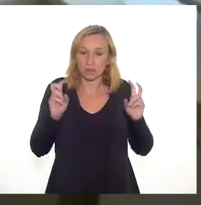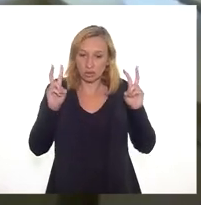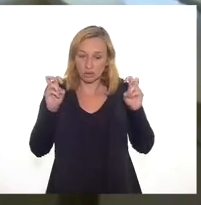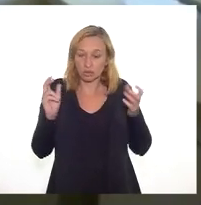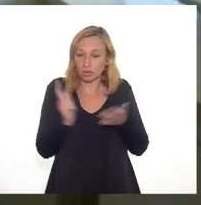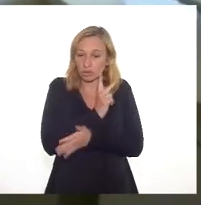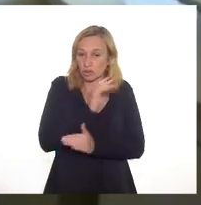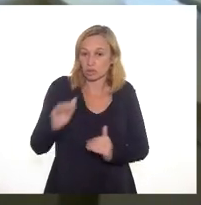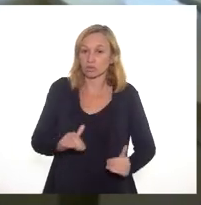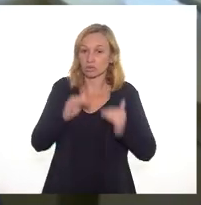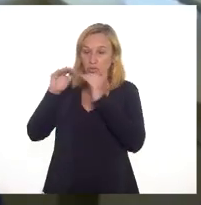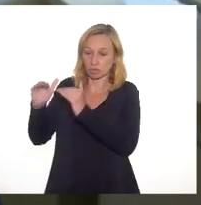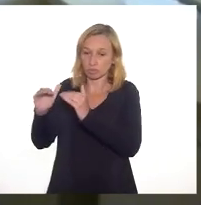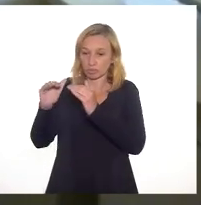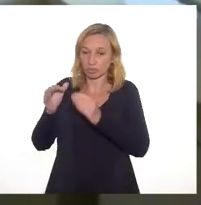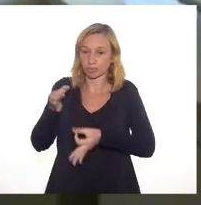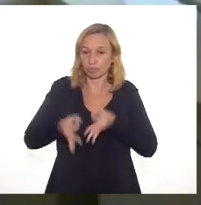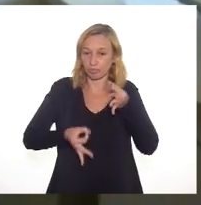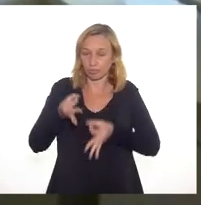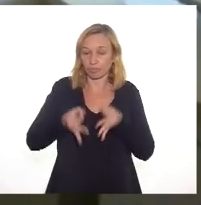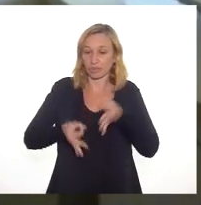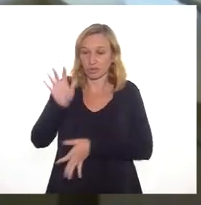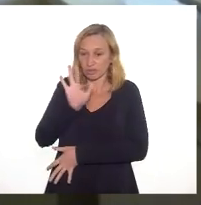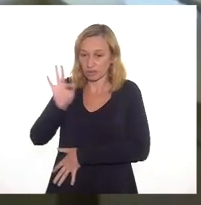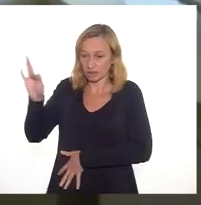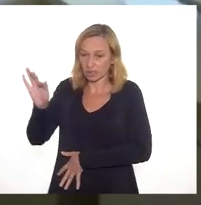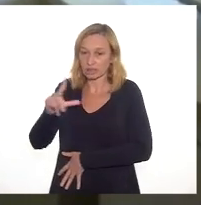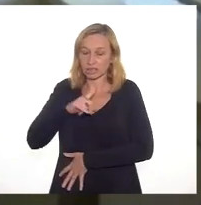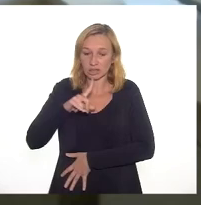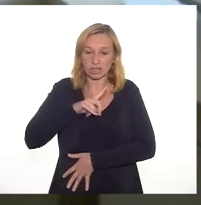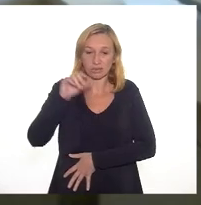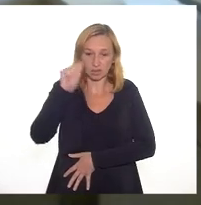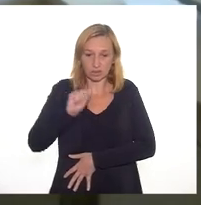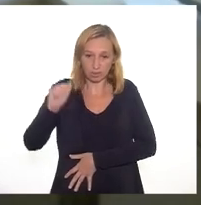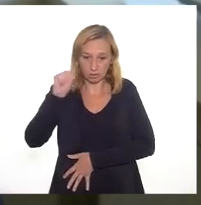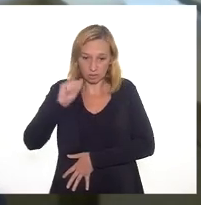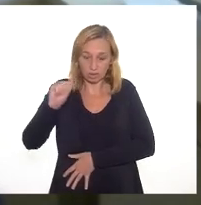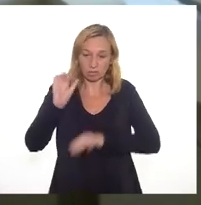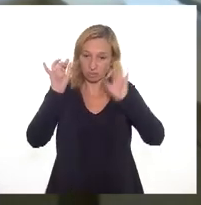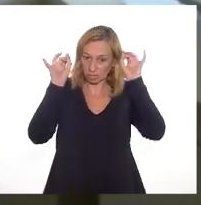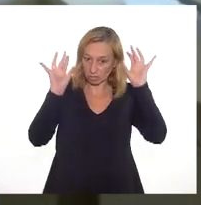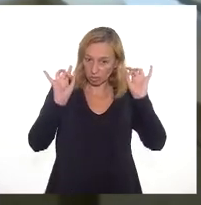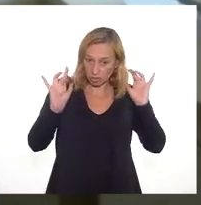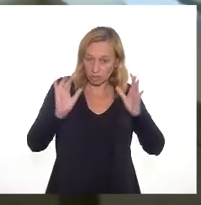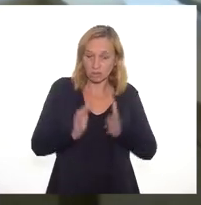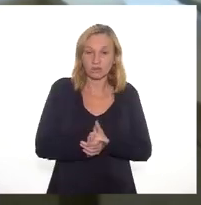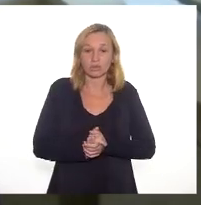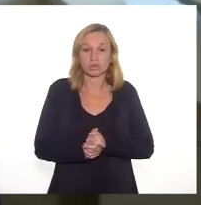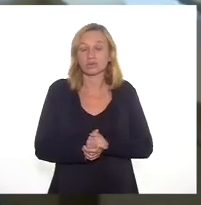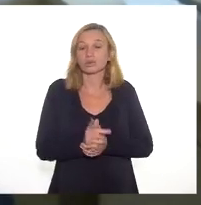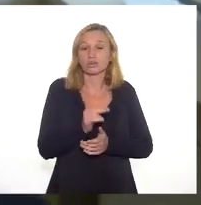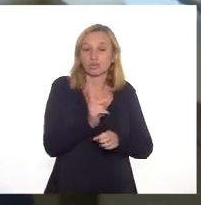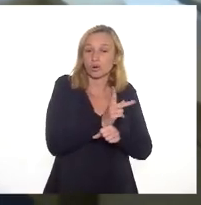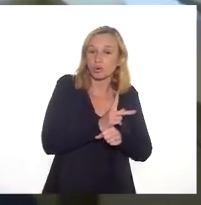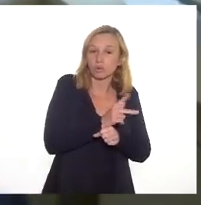Supremo Tribunal Federal, que teve assessoria preciosa do